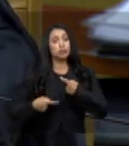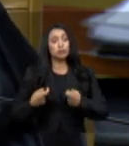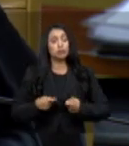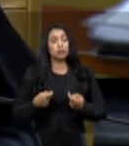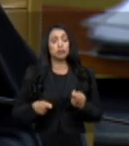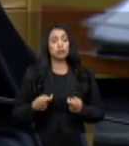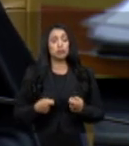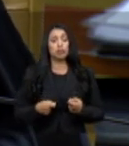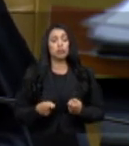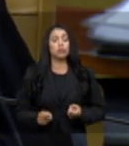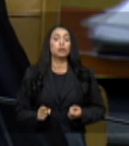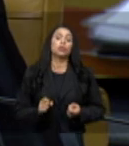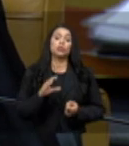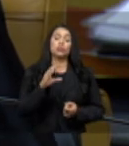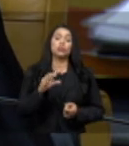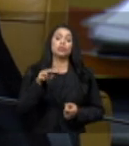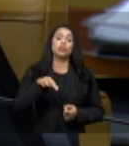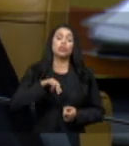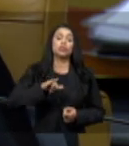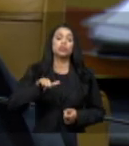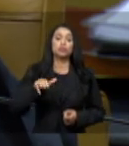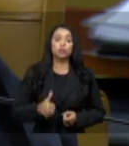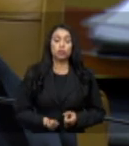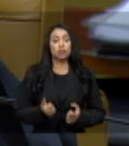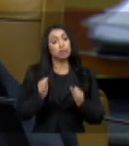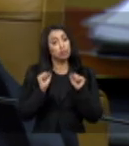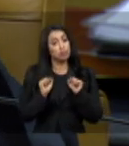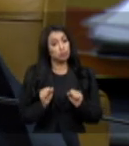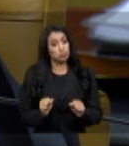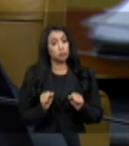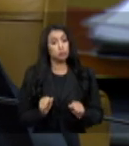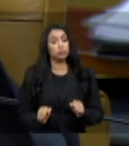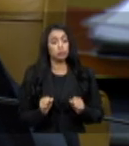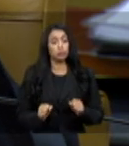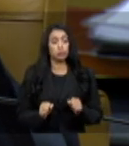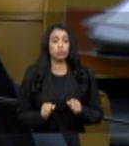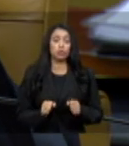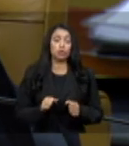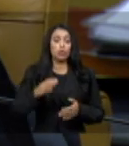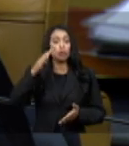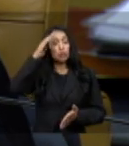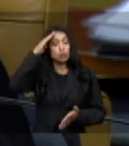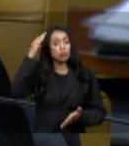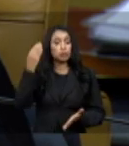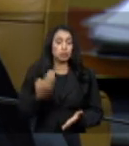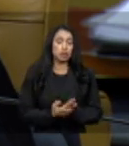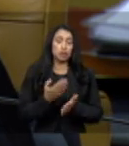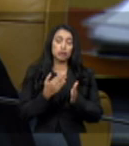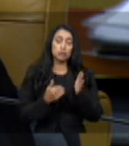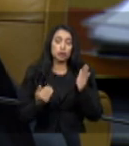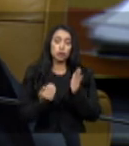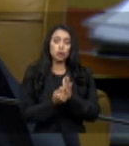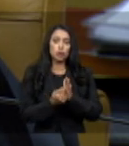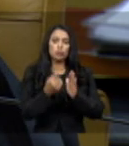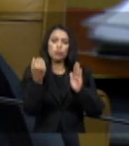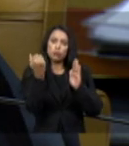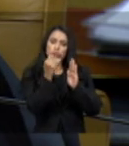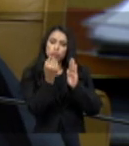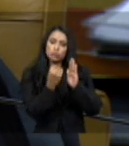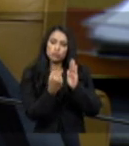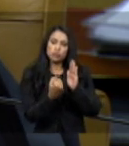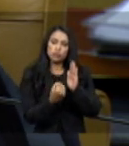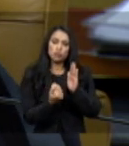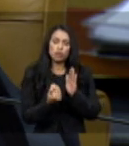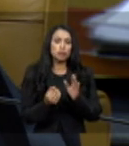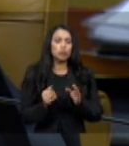eventualmente executar as nossas ordens no sentido de fazer toda uma classificação o